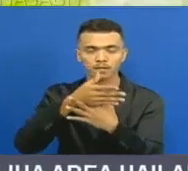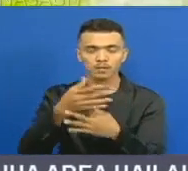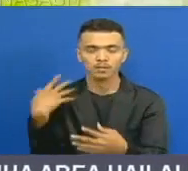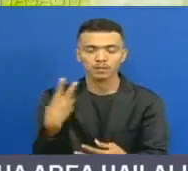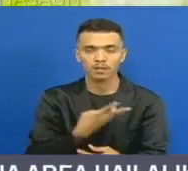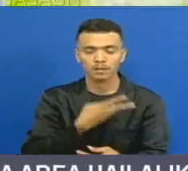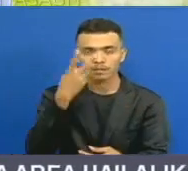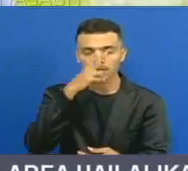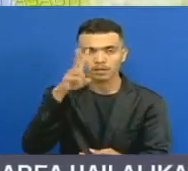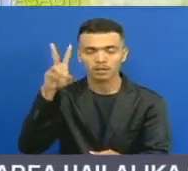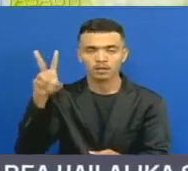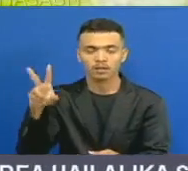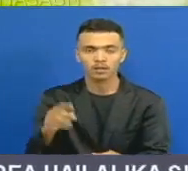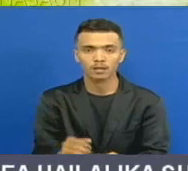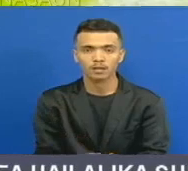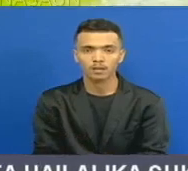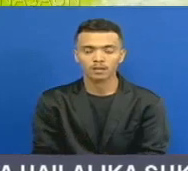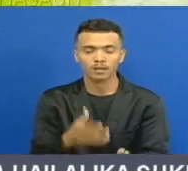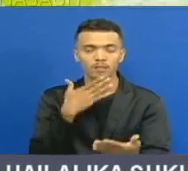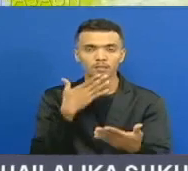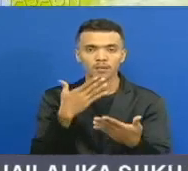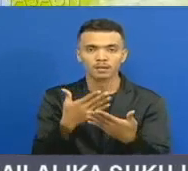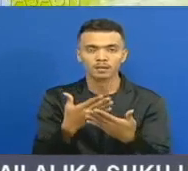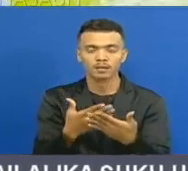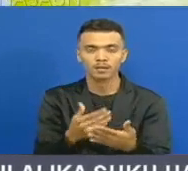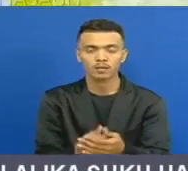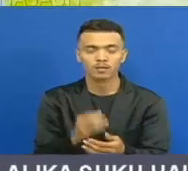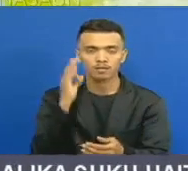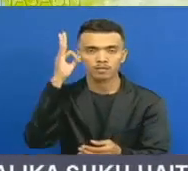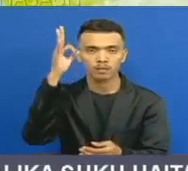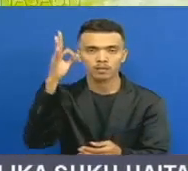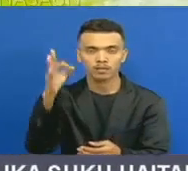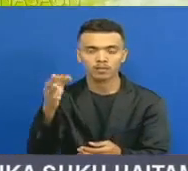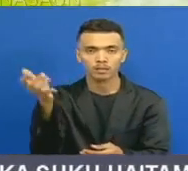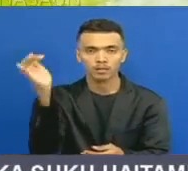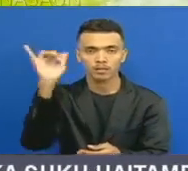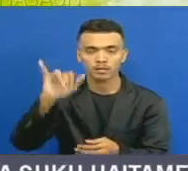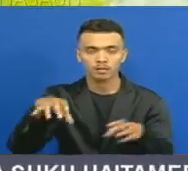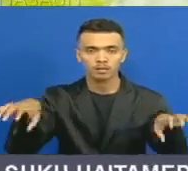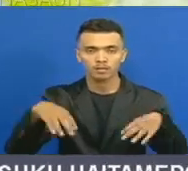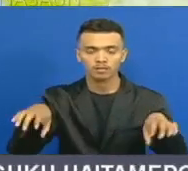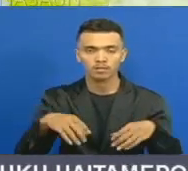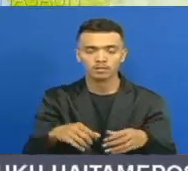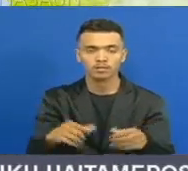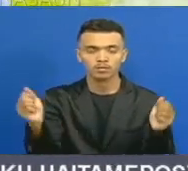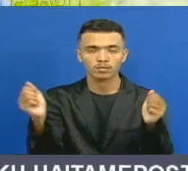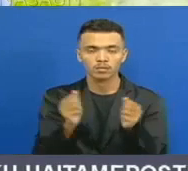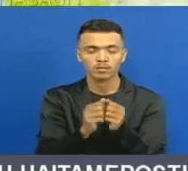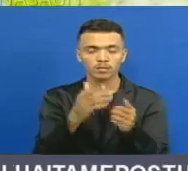hareba ya qualidade dia atunene ba oi sir servisu ya lisan ne sira ho profesional